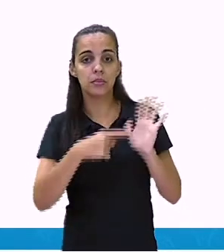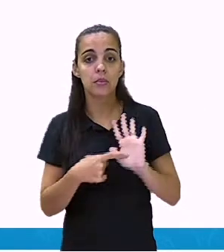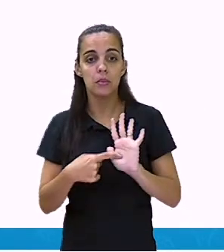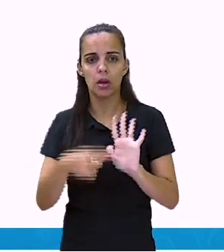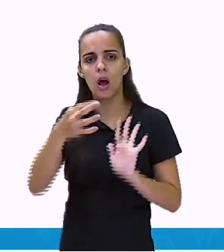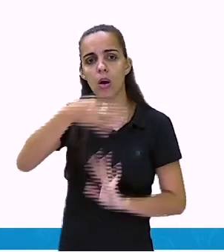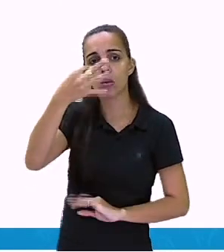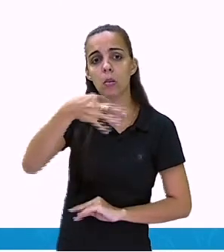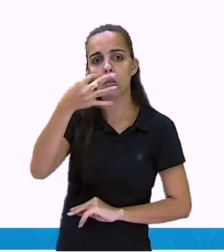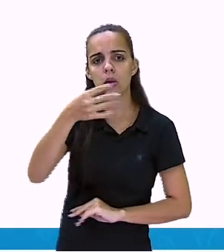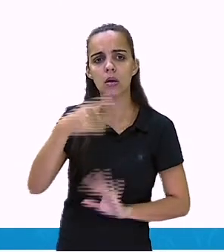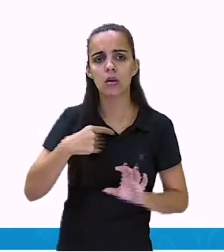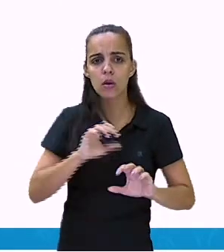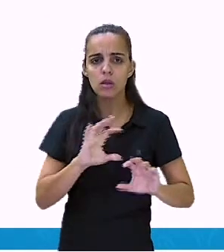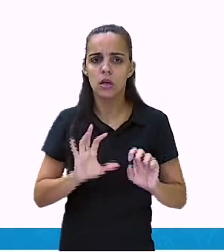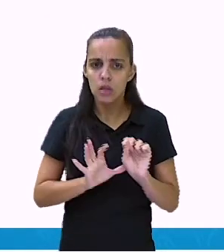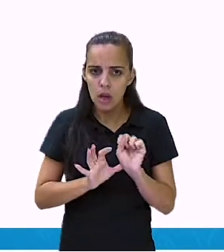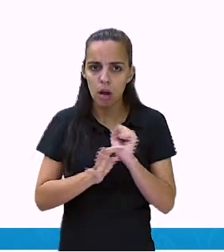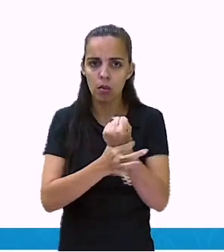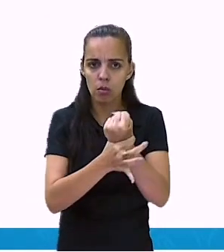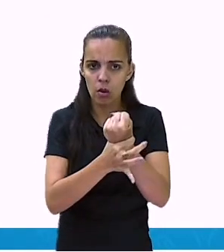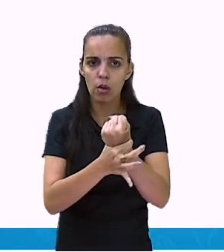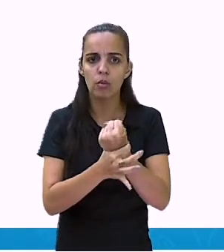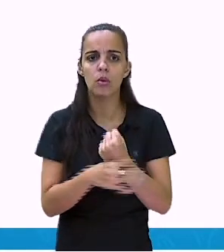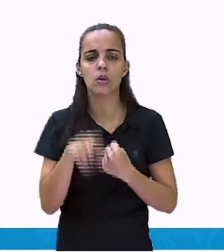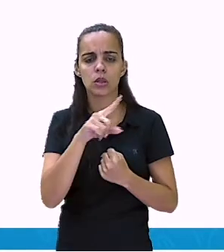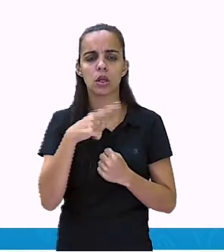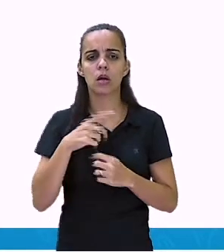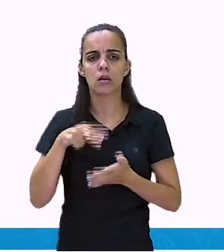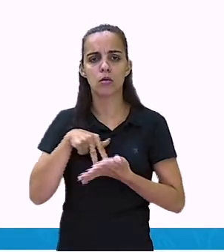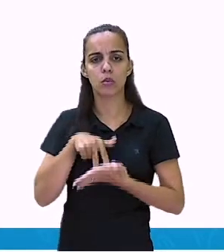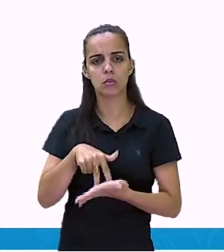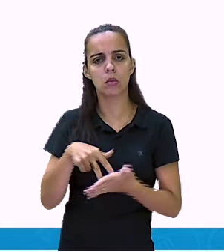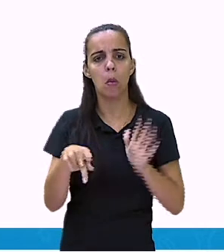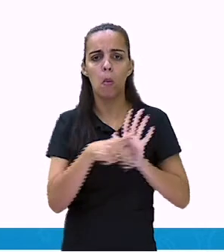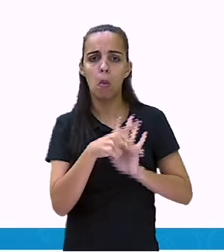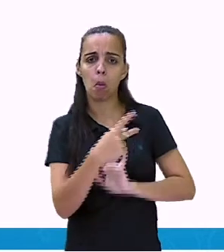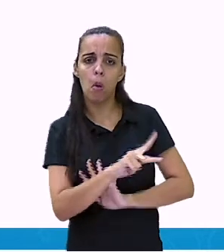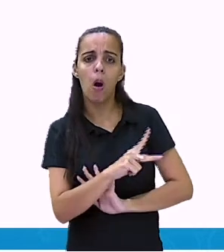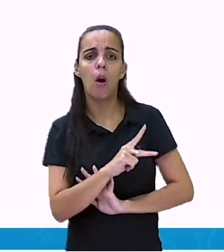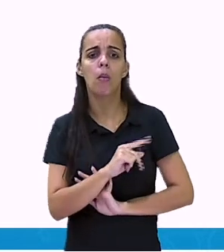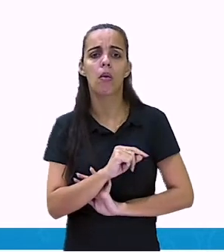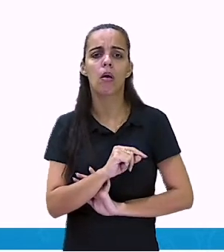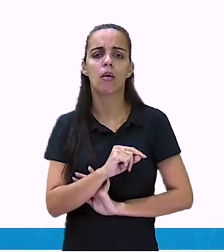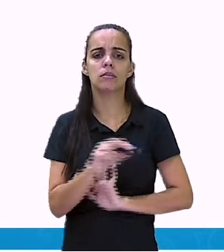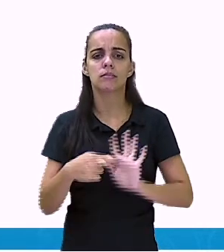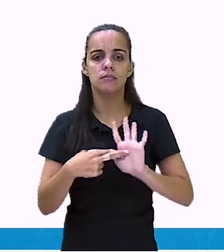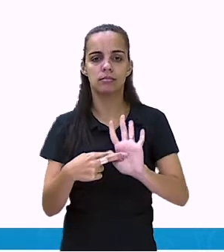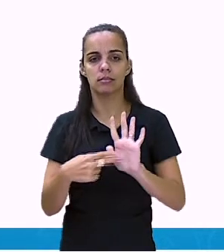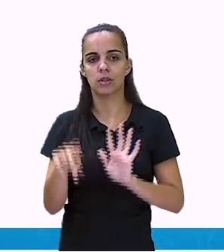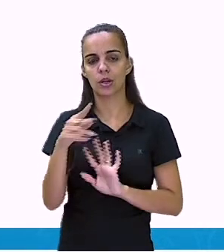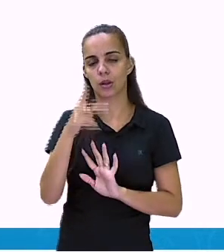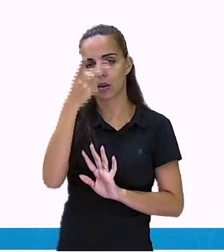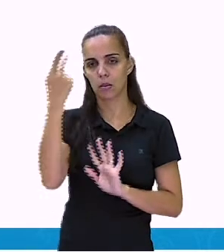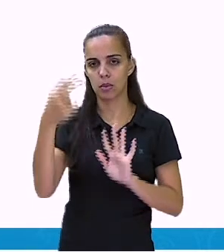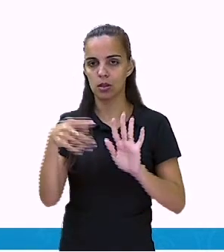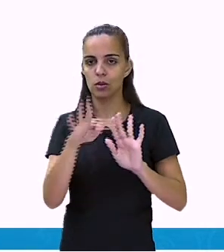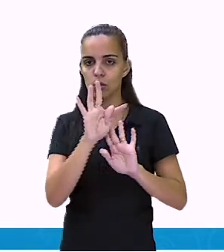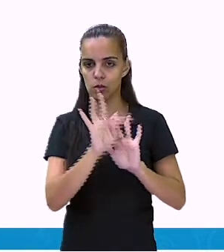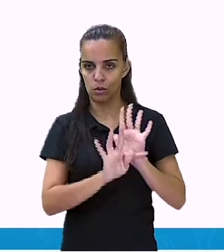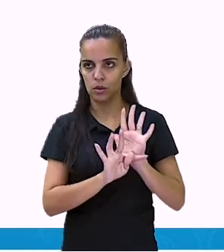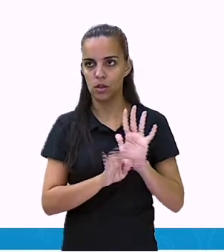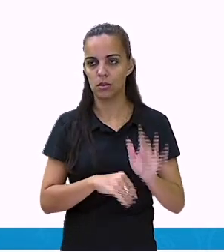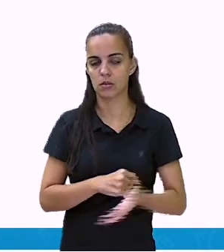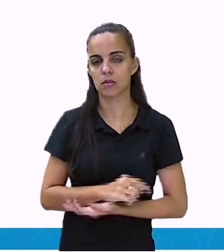um argumento que reforça o posicionamento apresentado, já no título